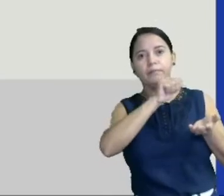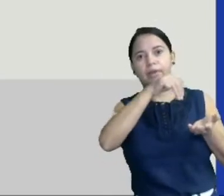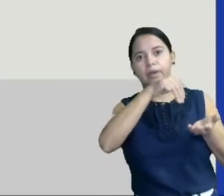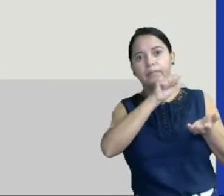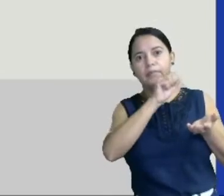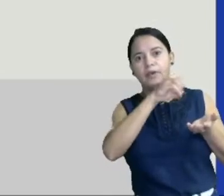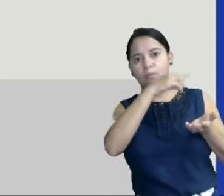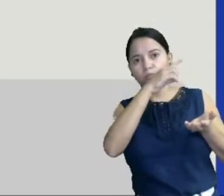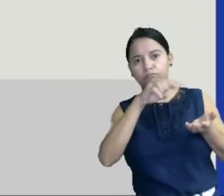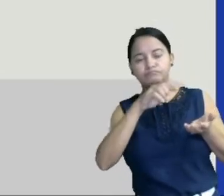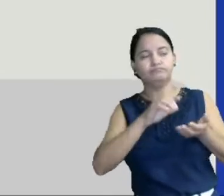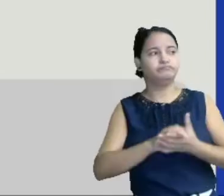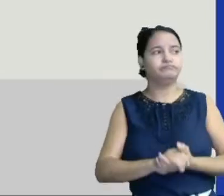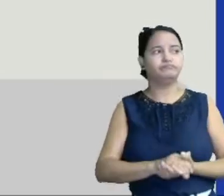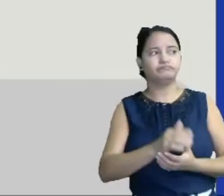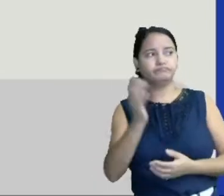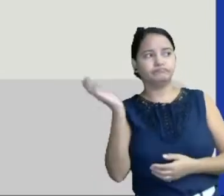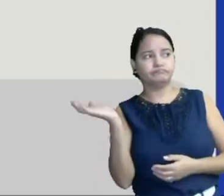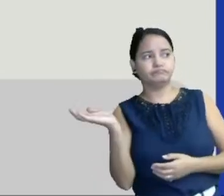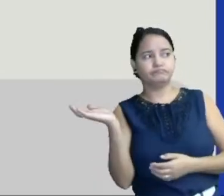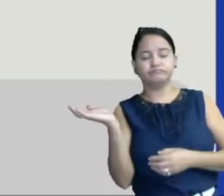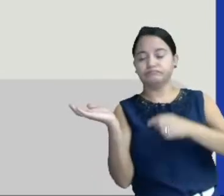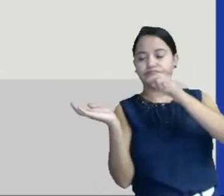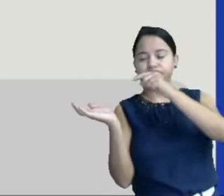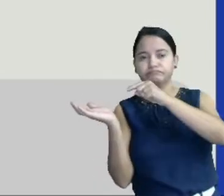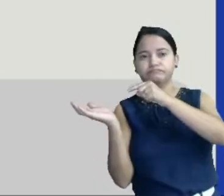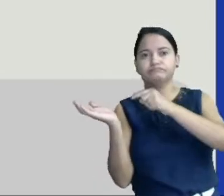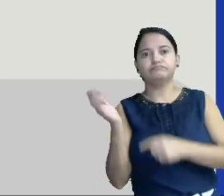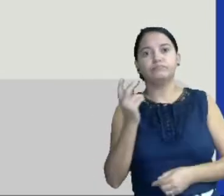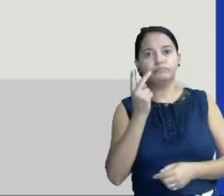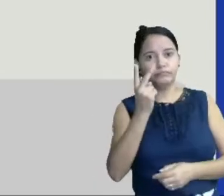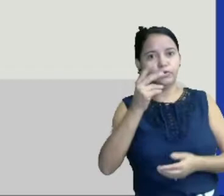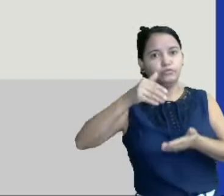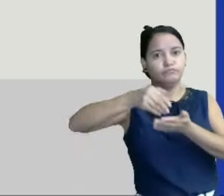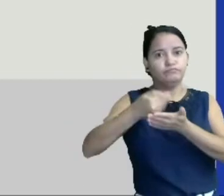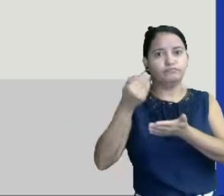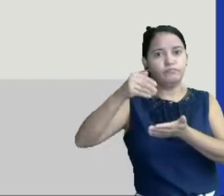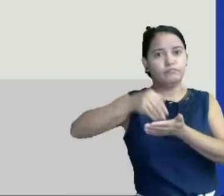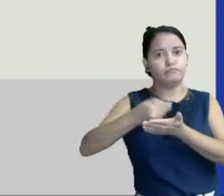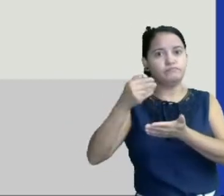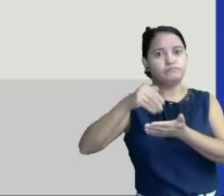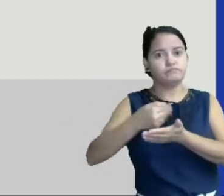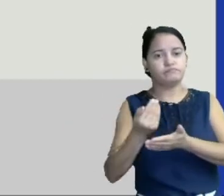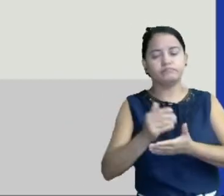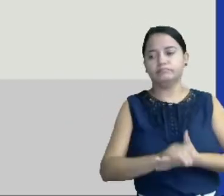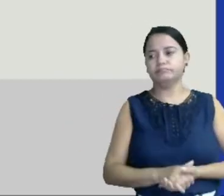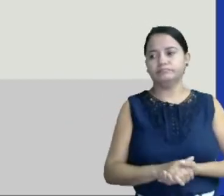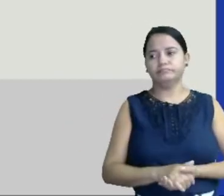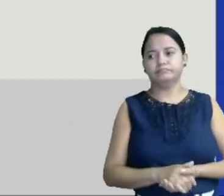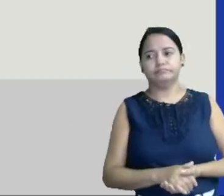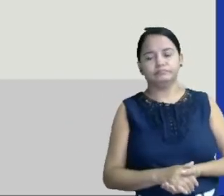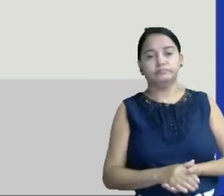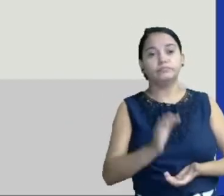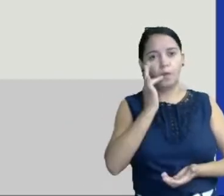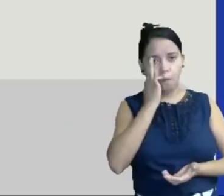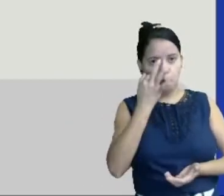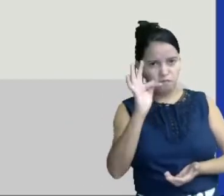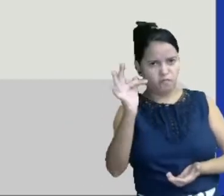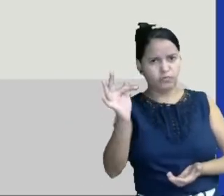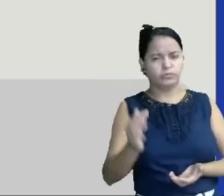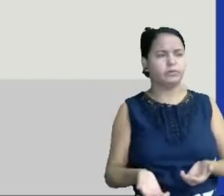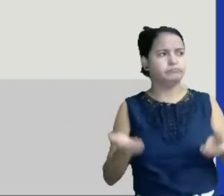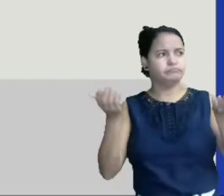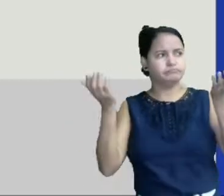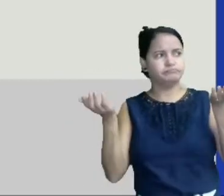bandeja tem dois abacate veja o que está em desequilíbrio é um uma das